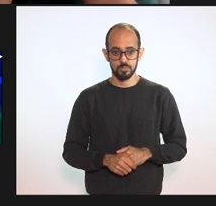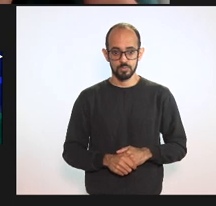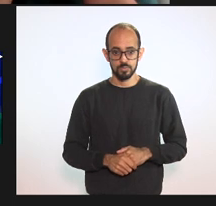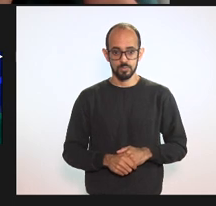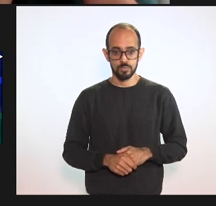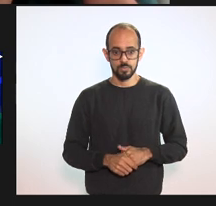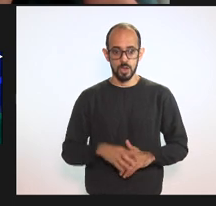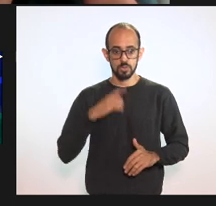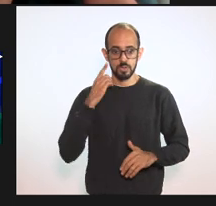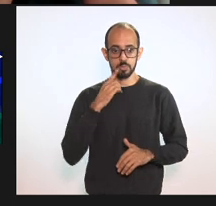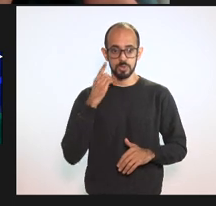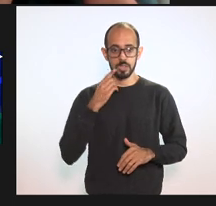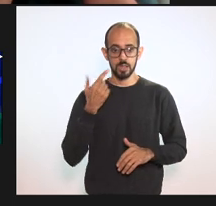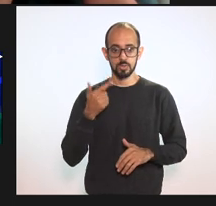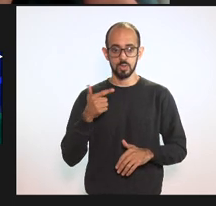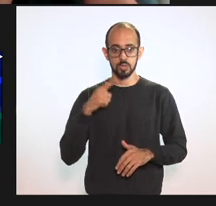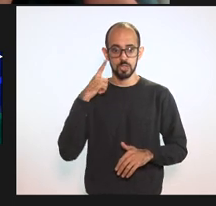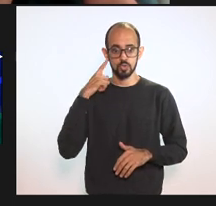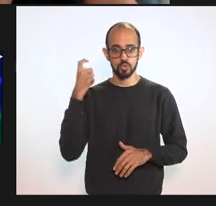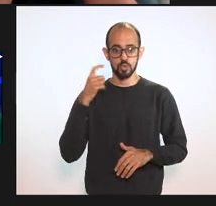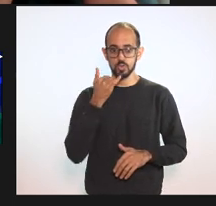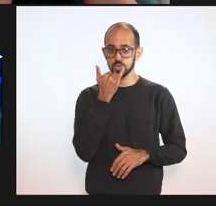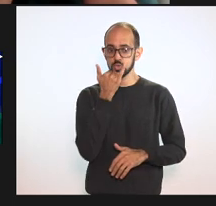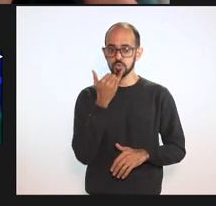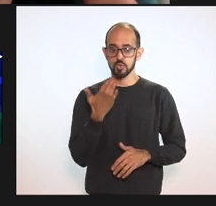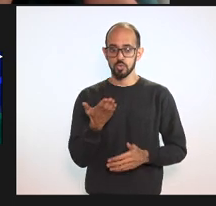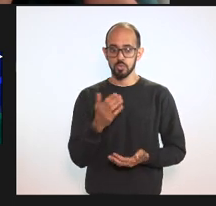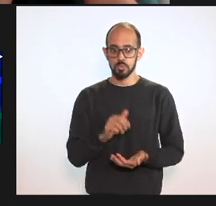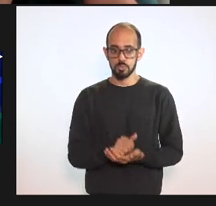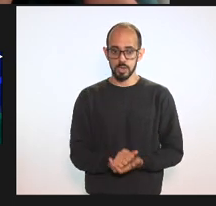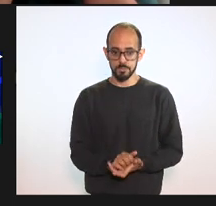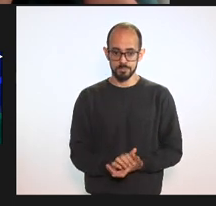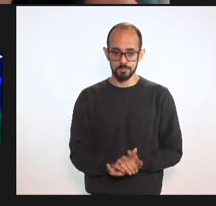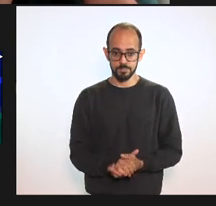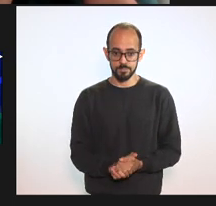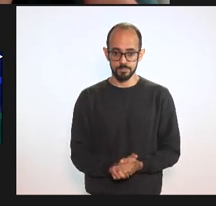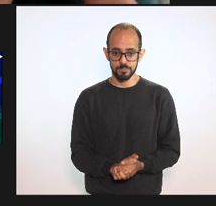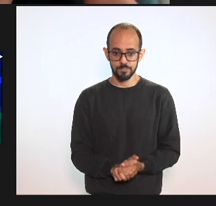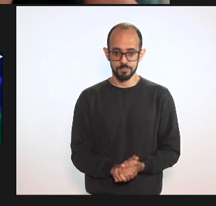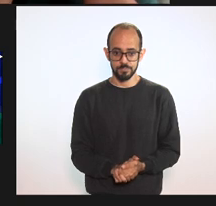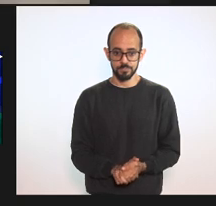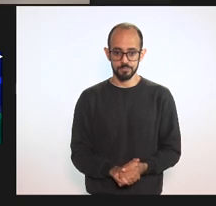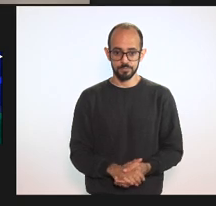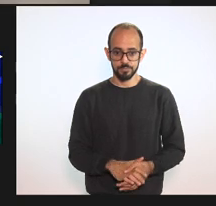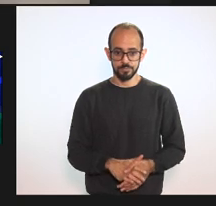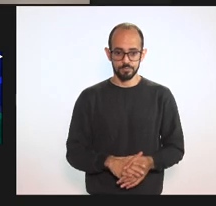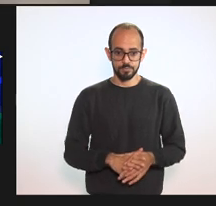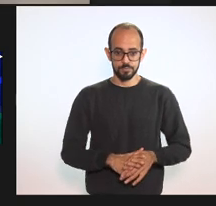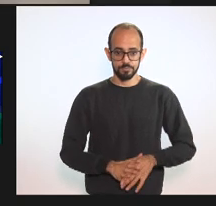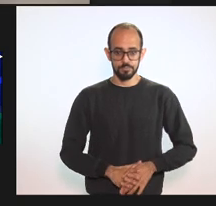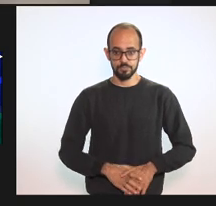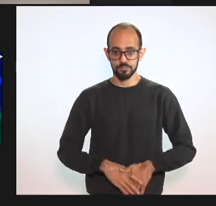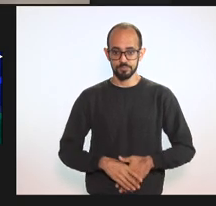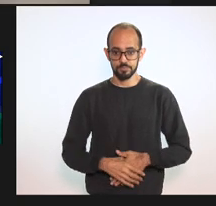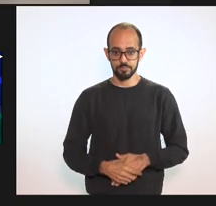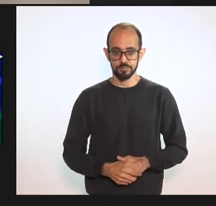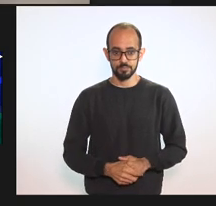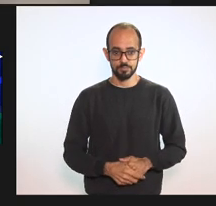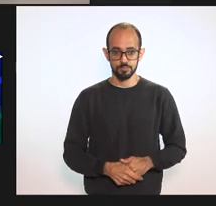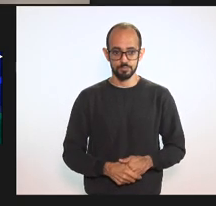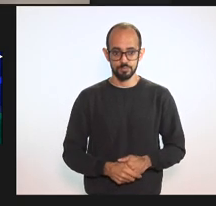Ah tá sem som é para estarmos o mesmo tempo está sem som